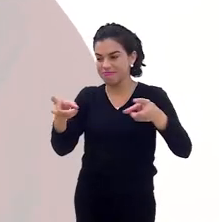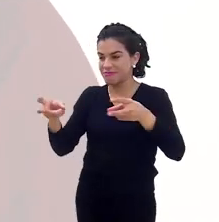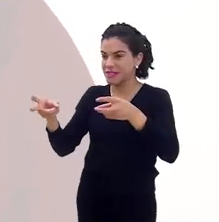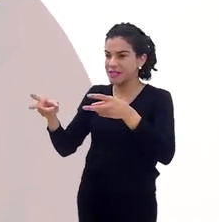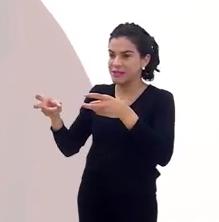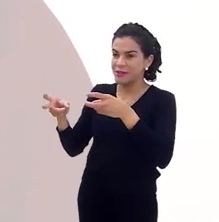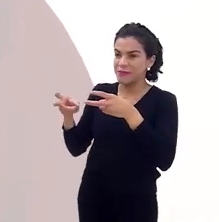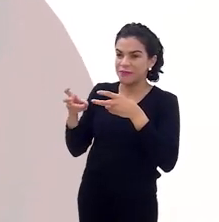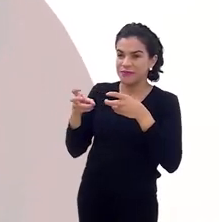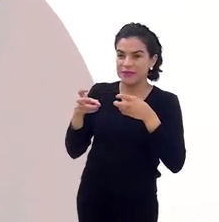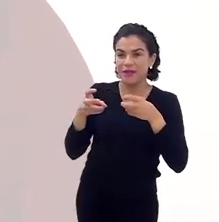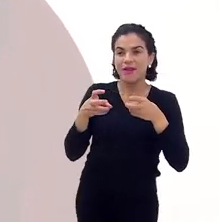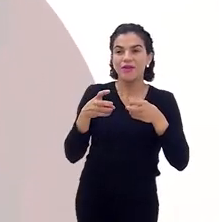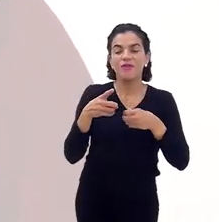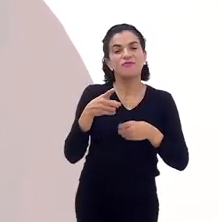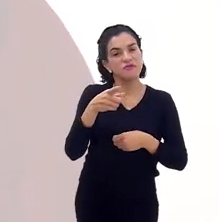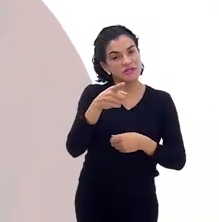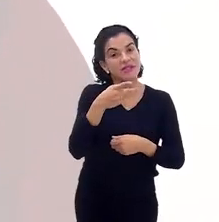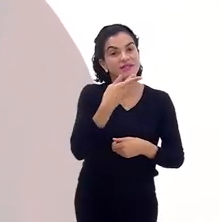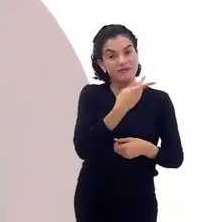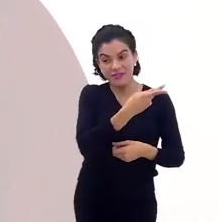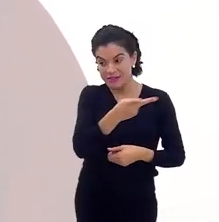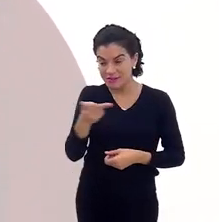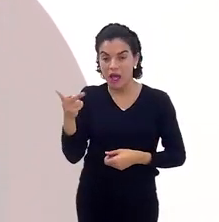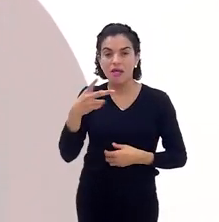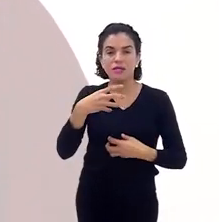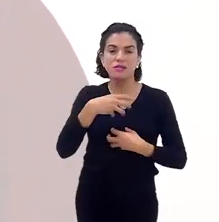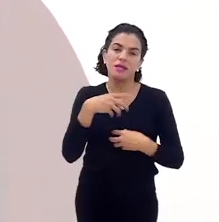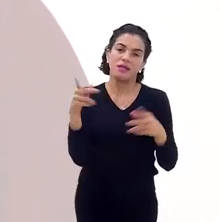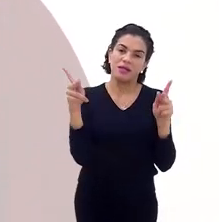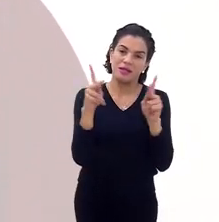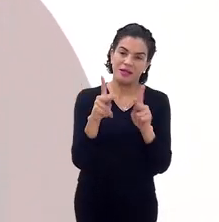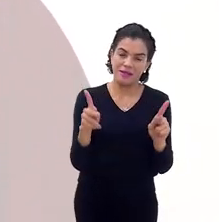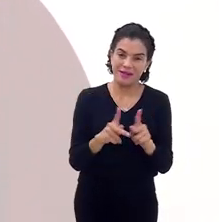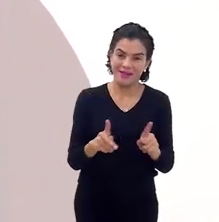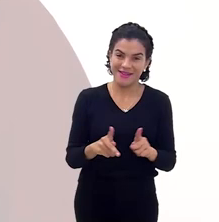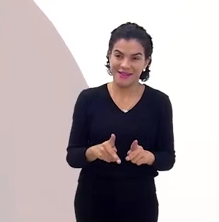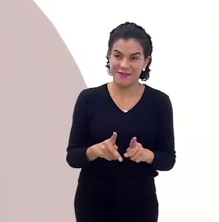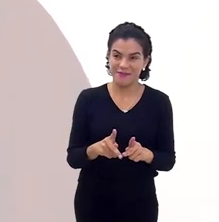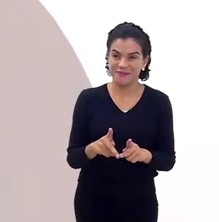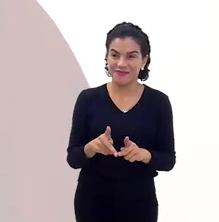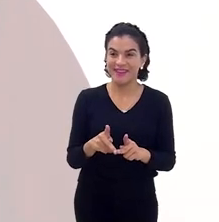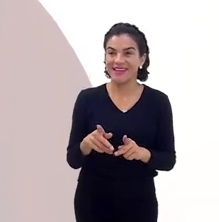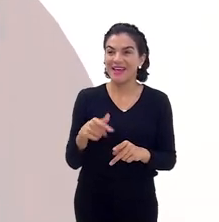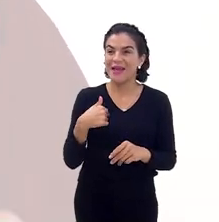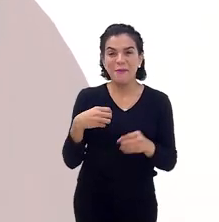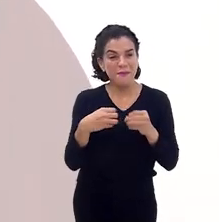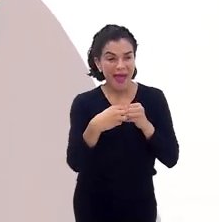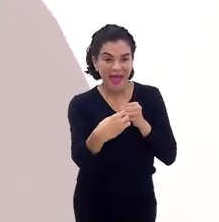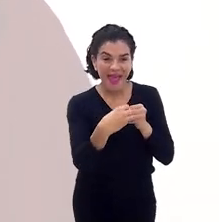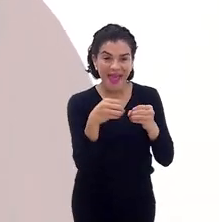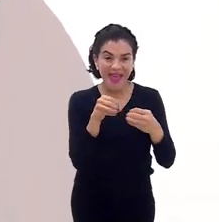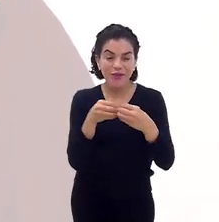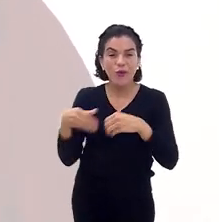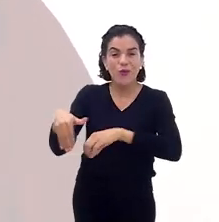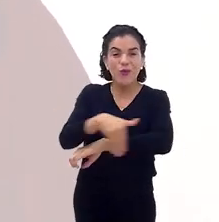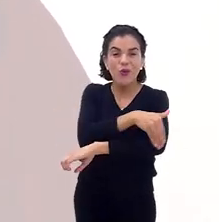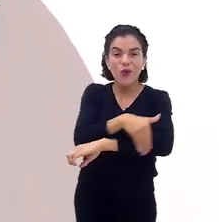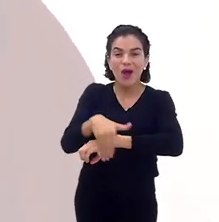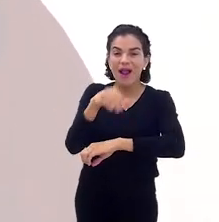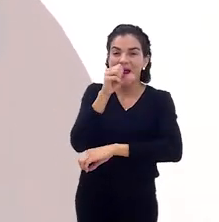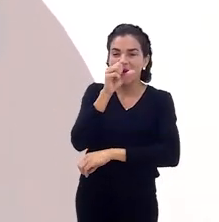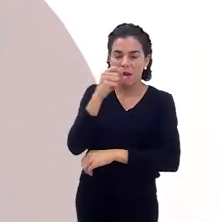gente vai combinar, de vocês virem, você se sente em paz. É, no meio, tá, né, pertinho da Rua